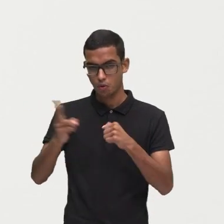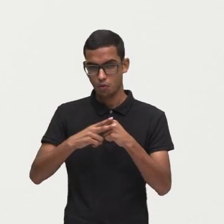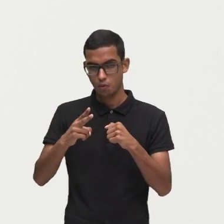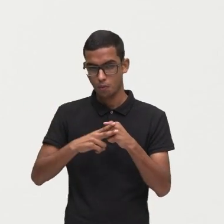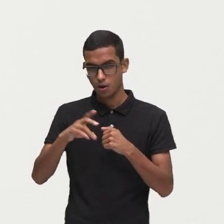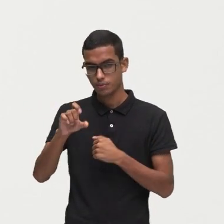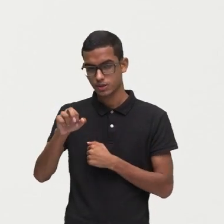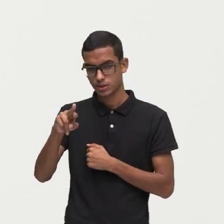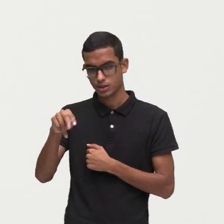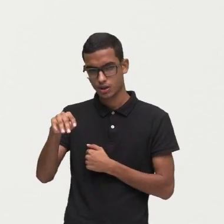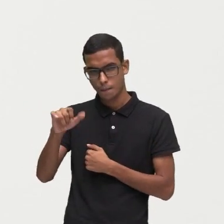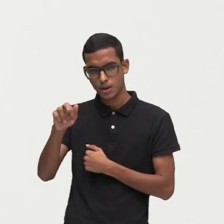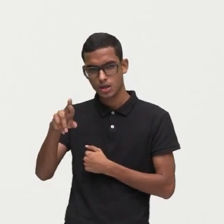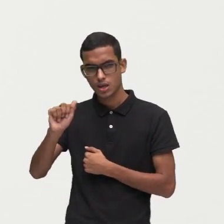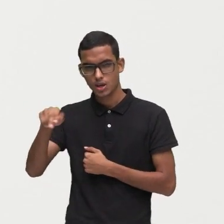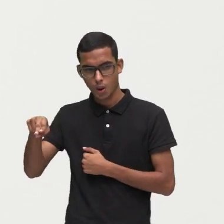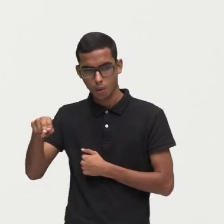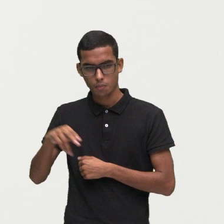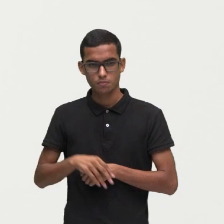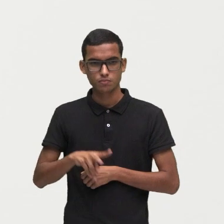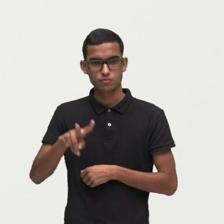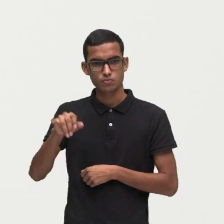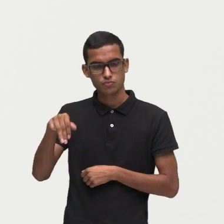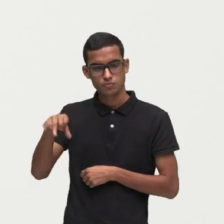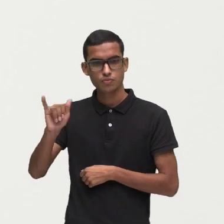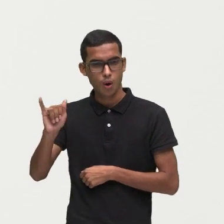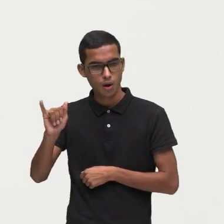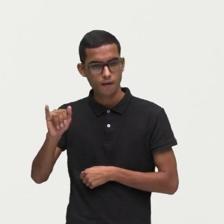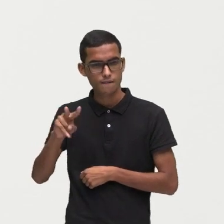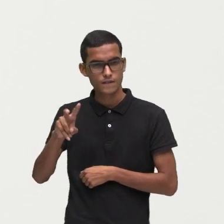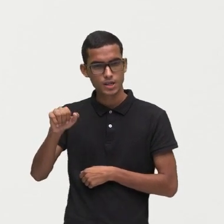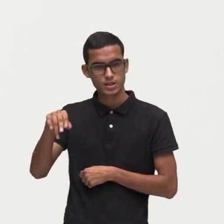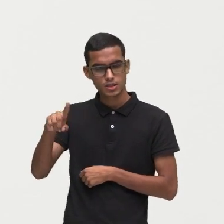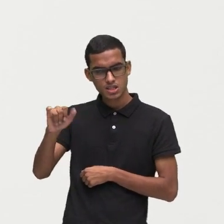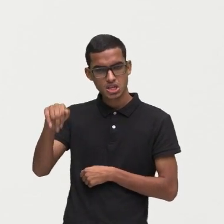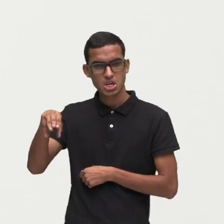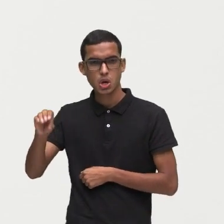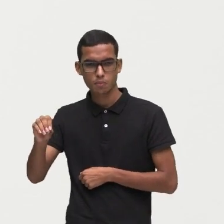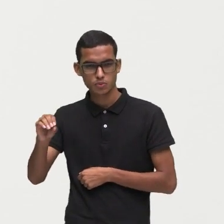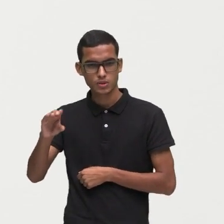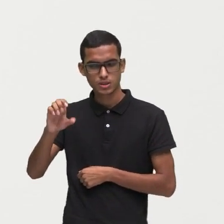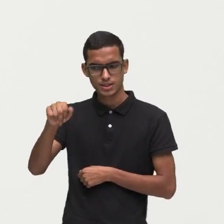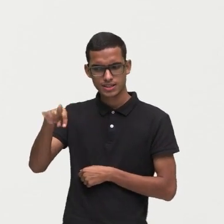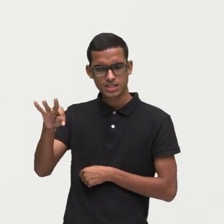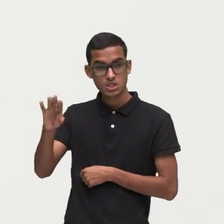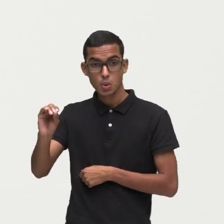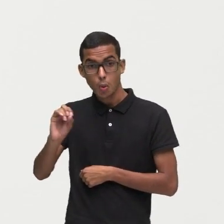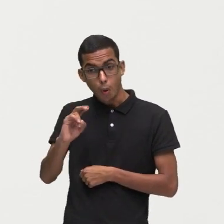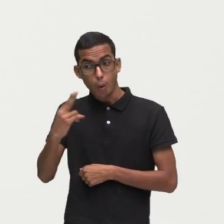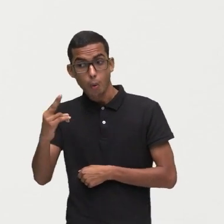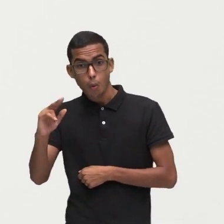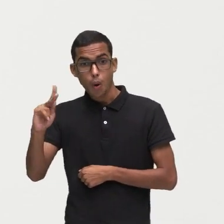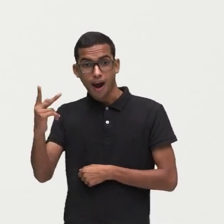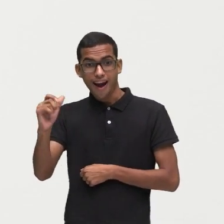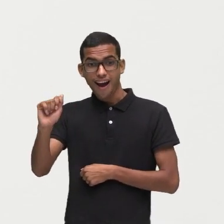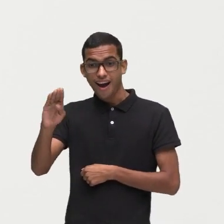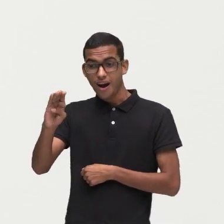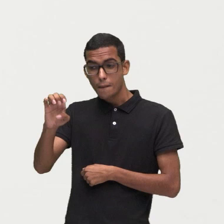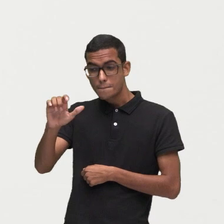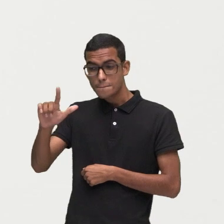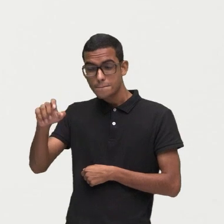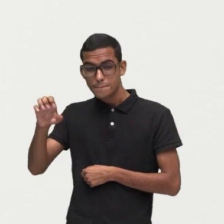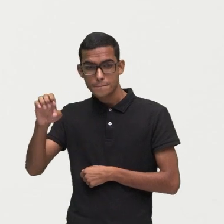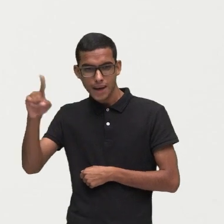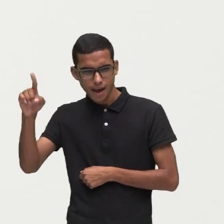Voy, vendíamos, canto ou hablé? Observem, né? Até no sentido